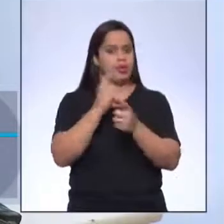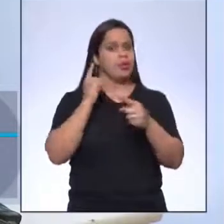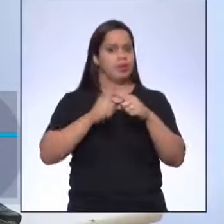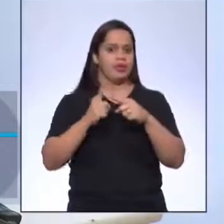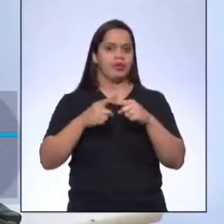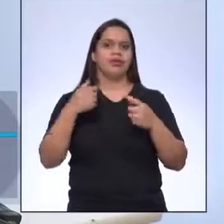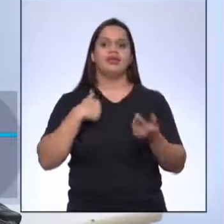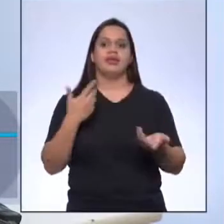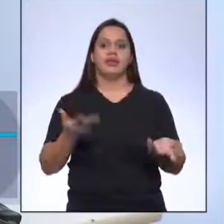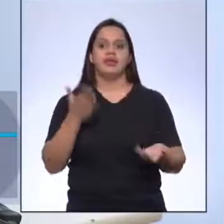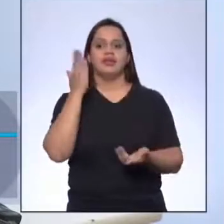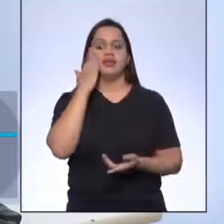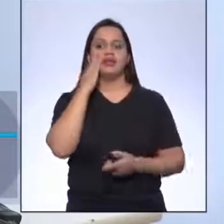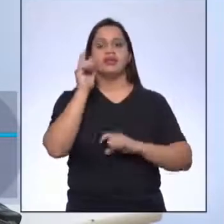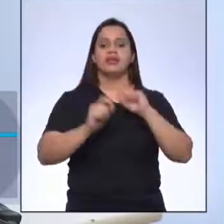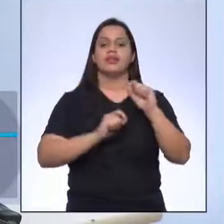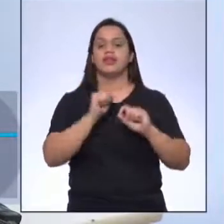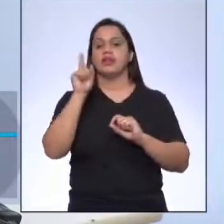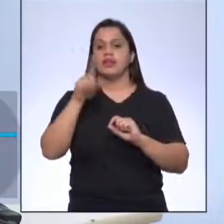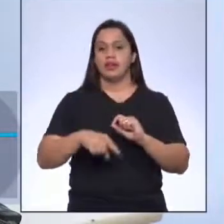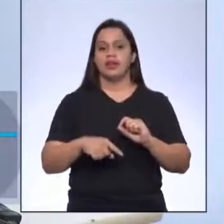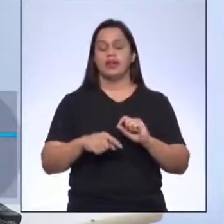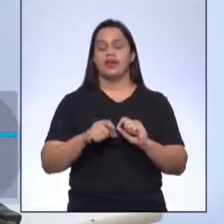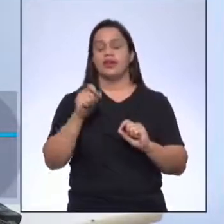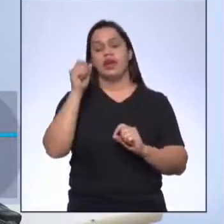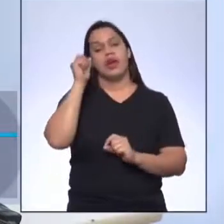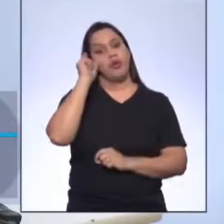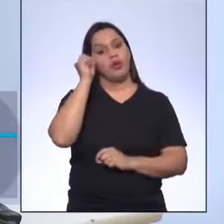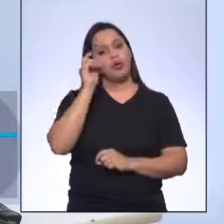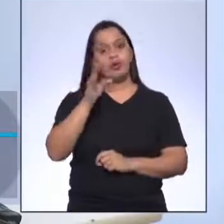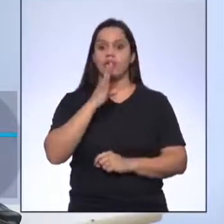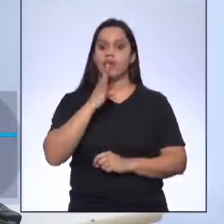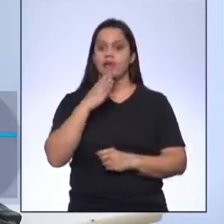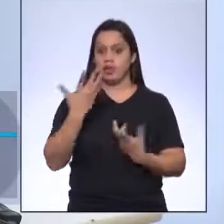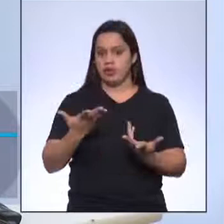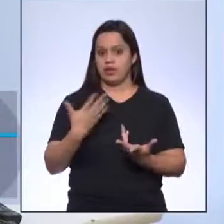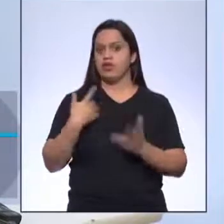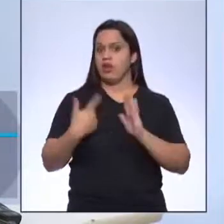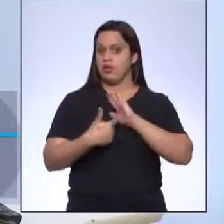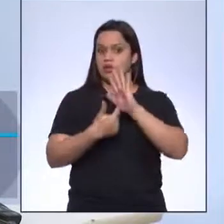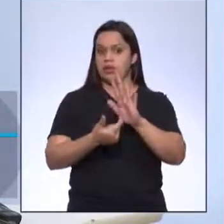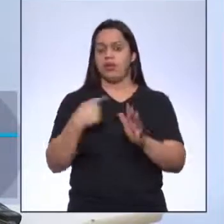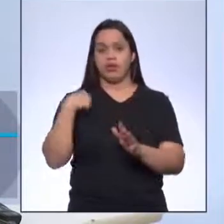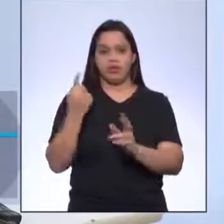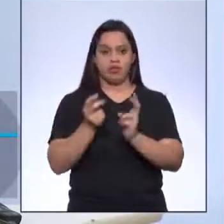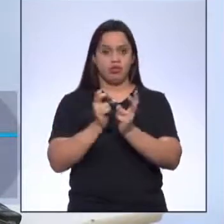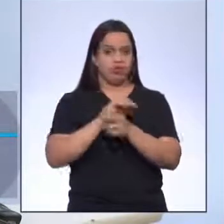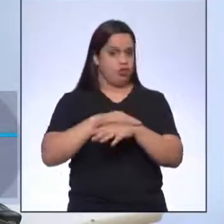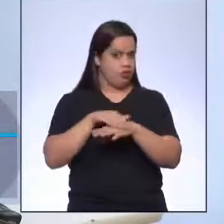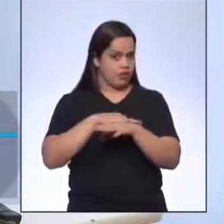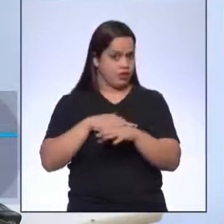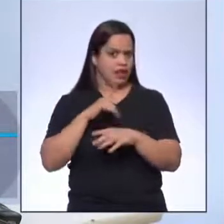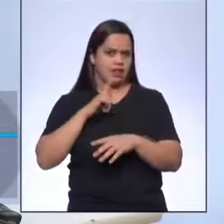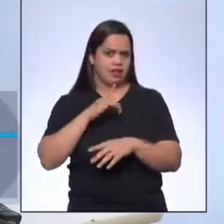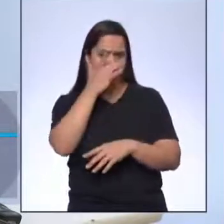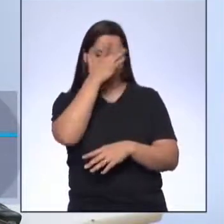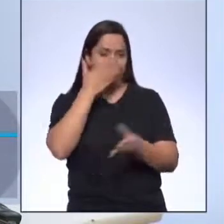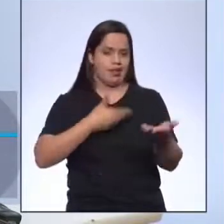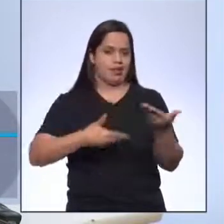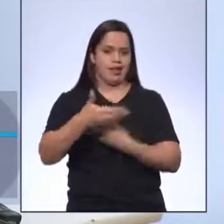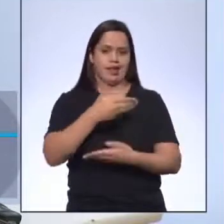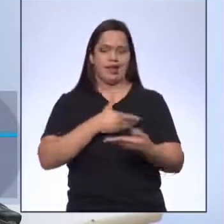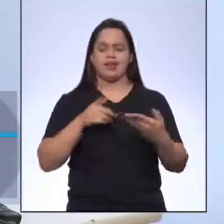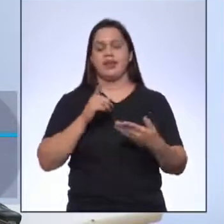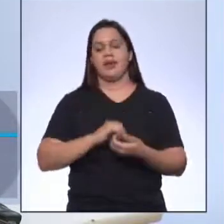que é uma cultura bem conhecida, então eu já trouxe logo a capoeira para a gente já conversar, e tem bastante gente que vai fazer interação no chat